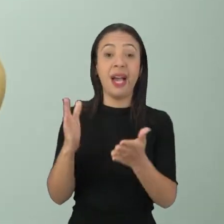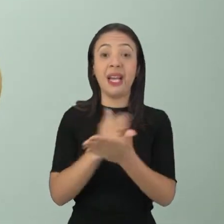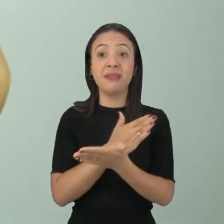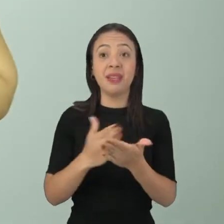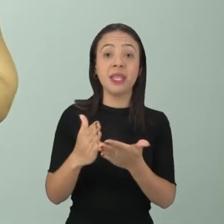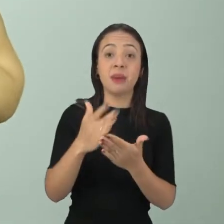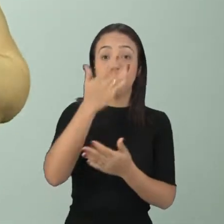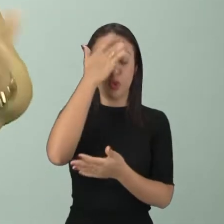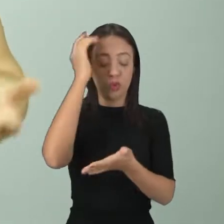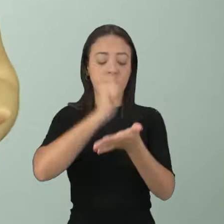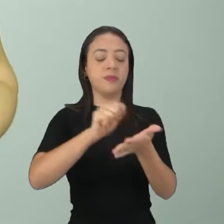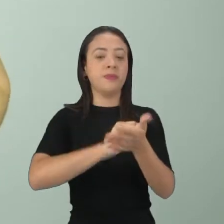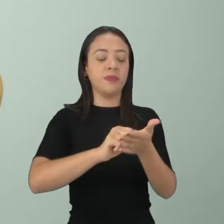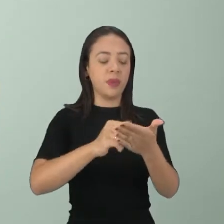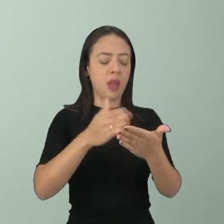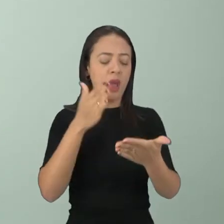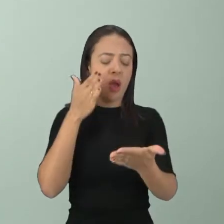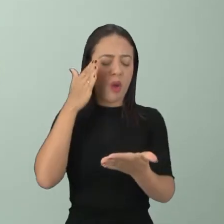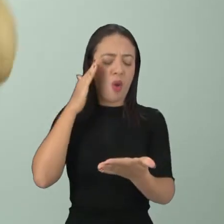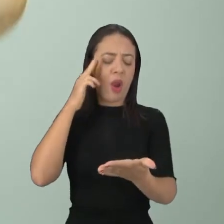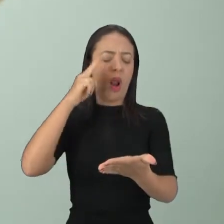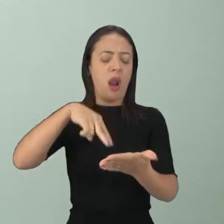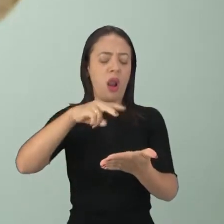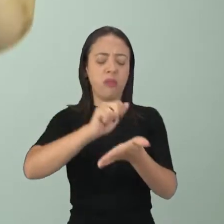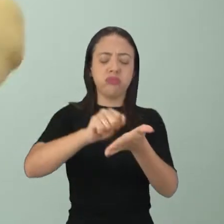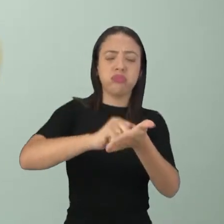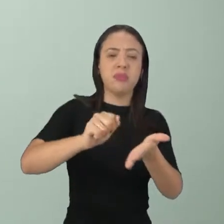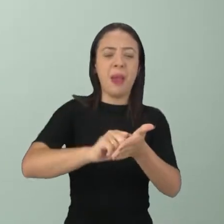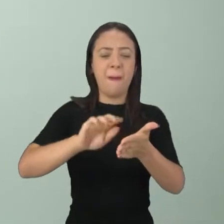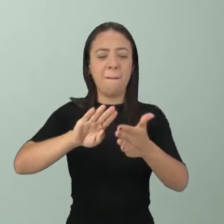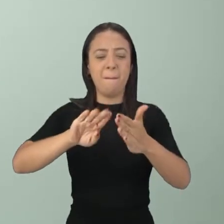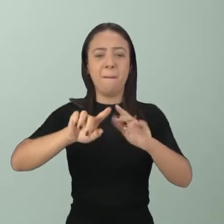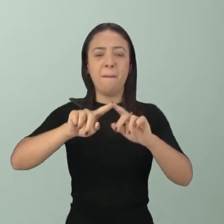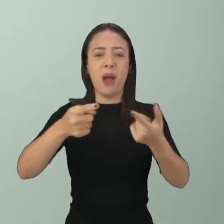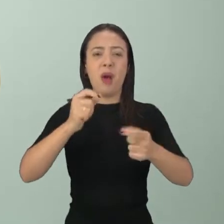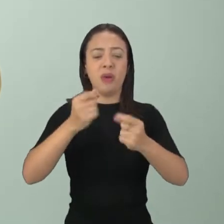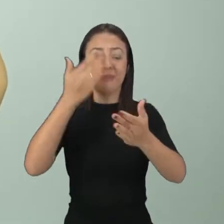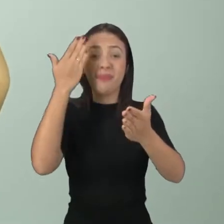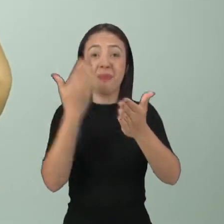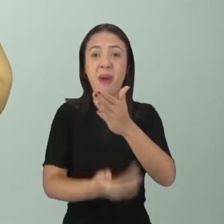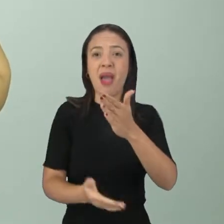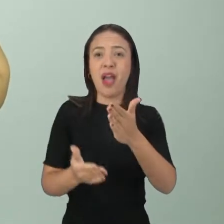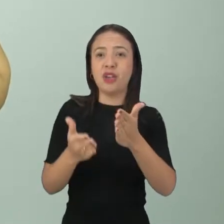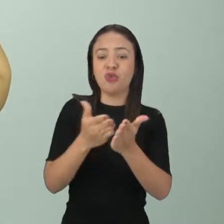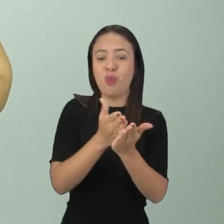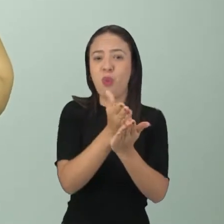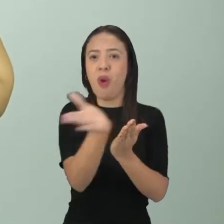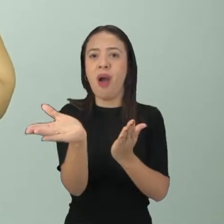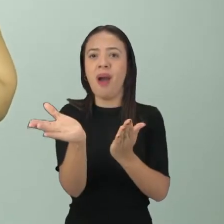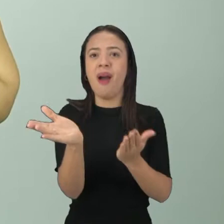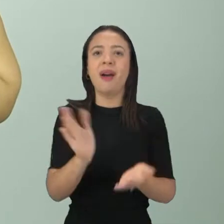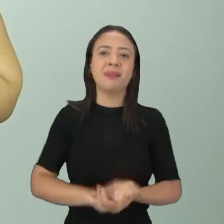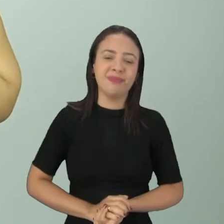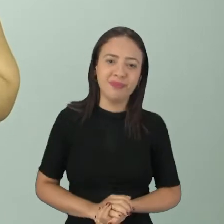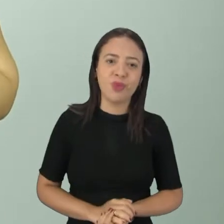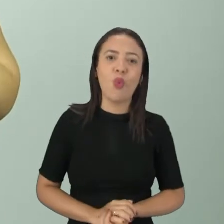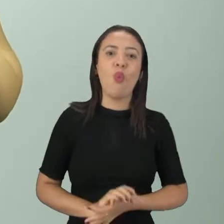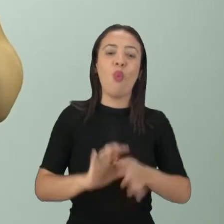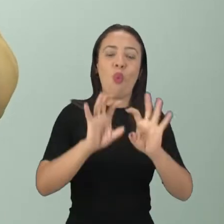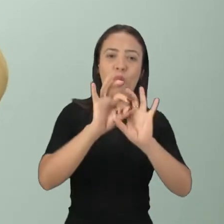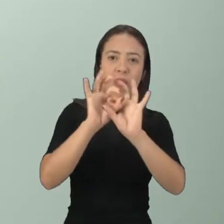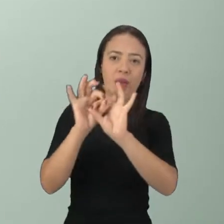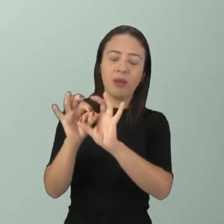perde o foco do que é pedido, extrapola o poder da interpretação, o ato da